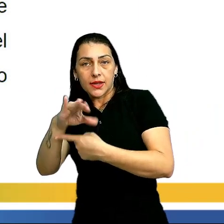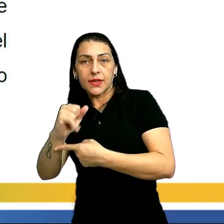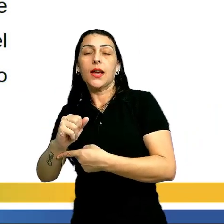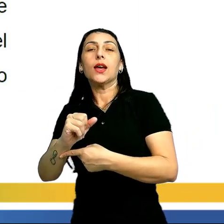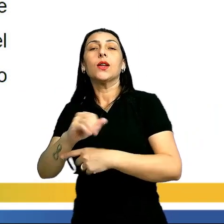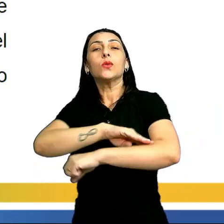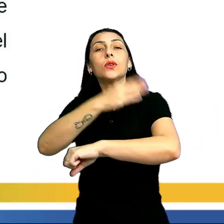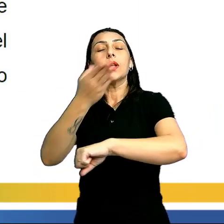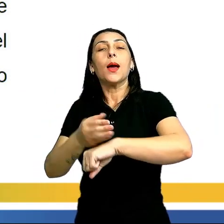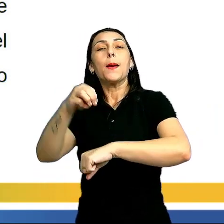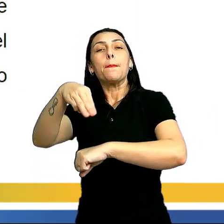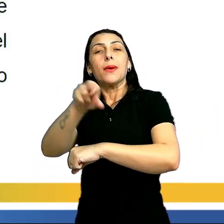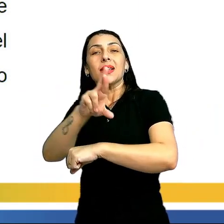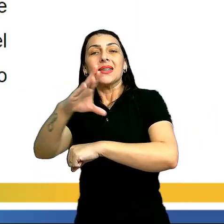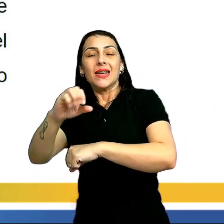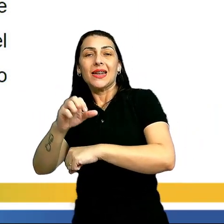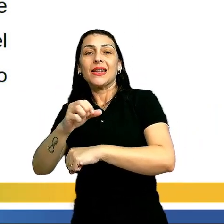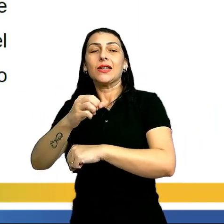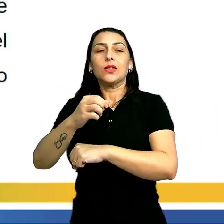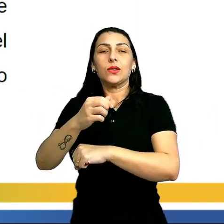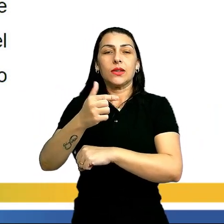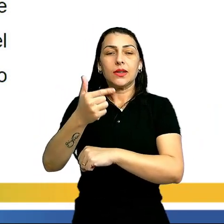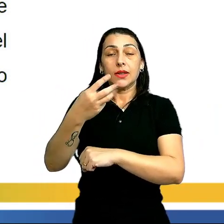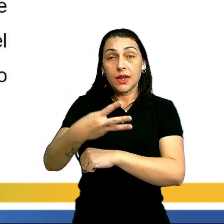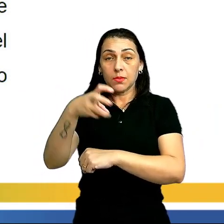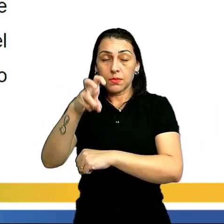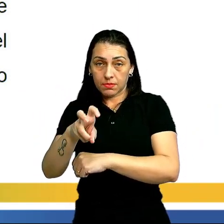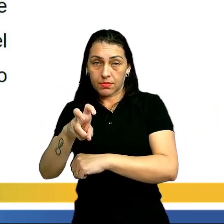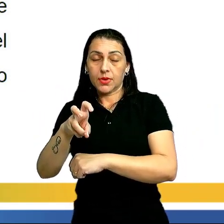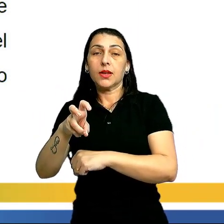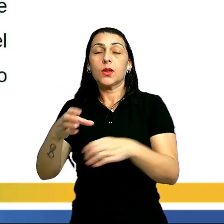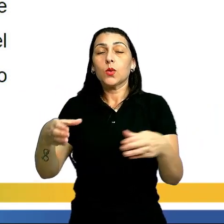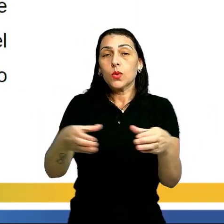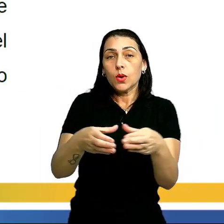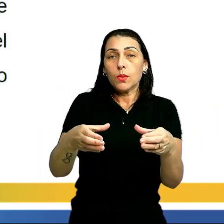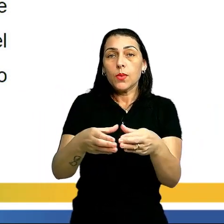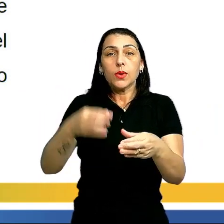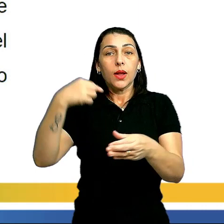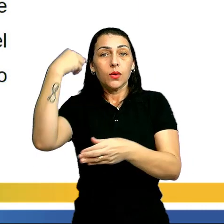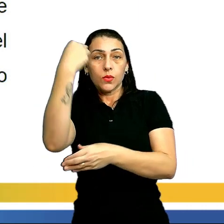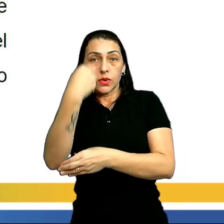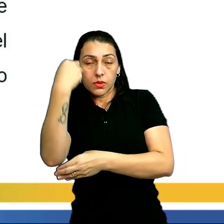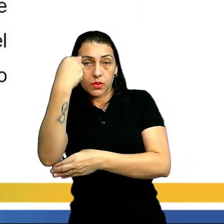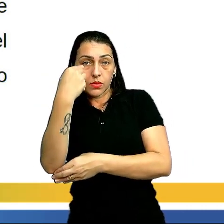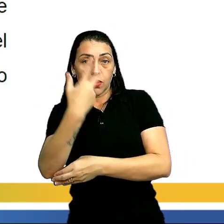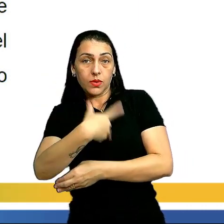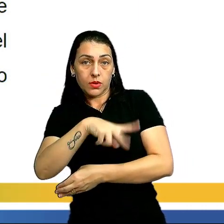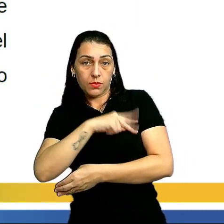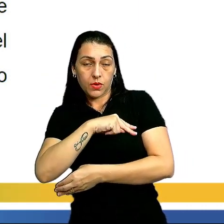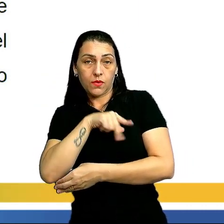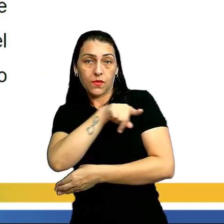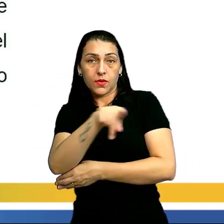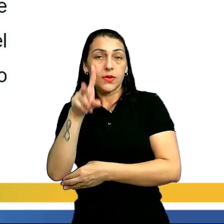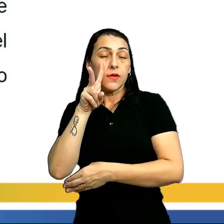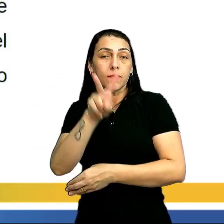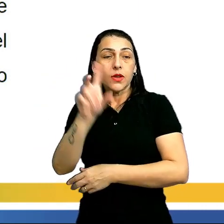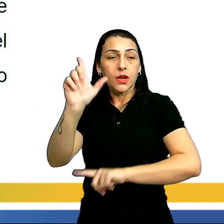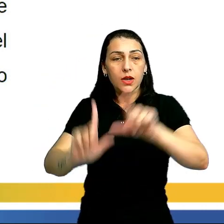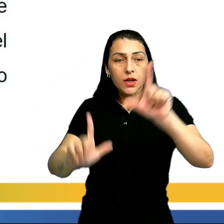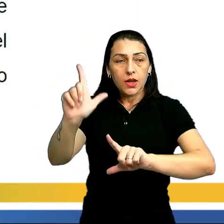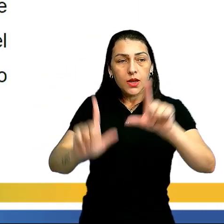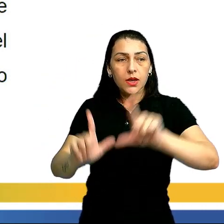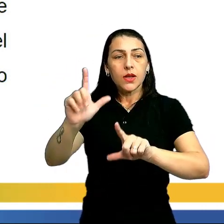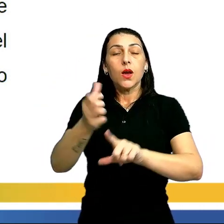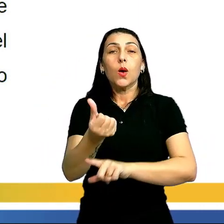Marseille, pela 35ª rodada da Liga e do Campeonato Espanhol. Vocês acompanharam, né, na televisão.